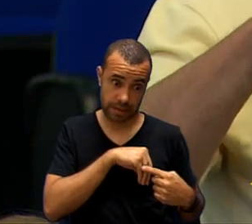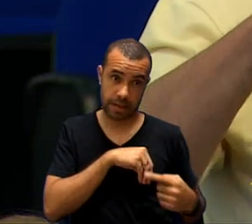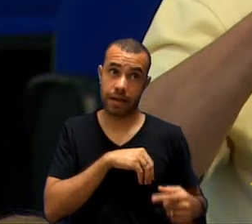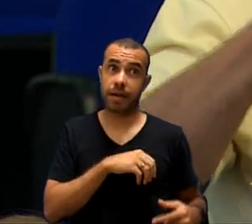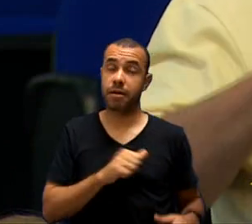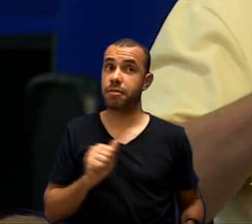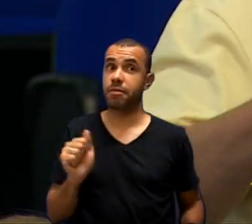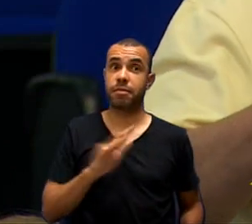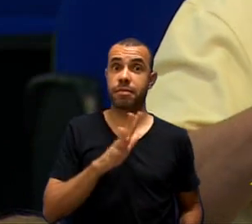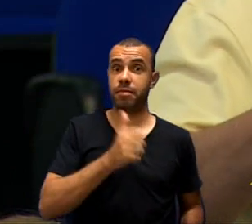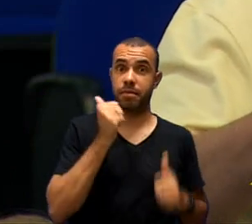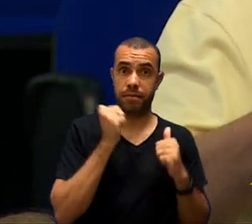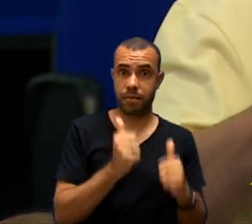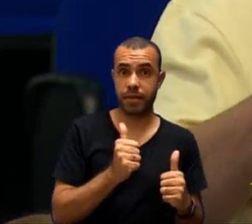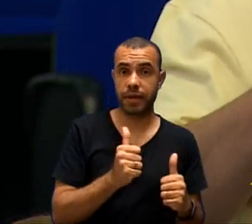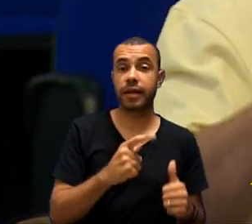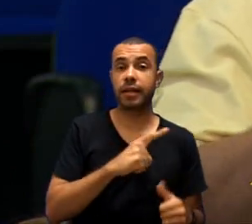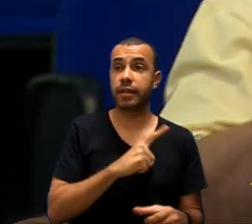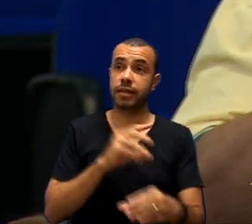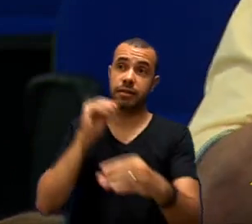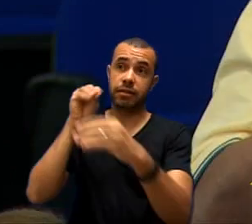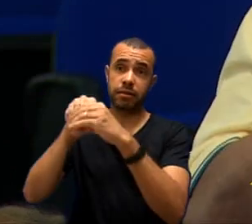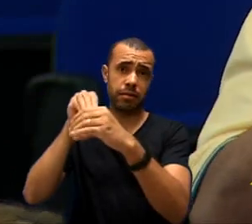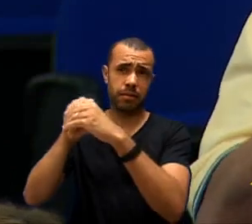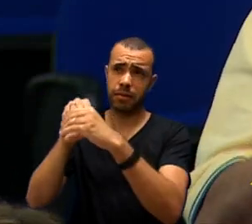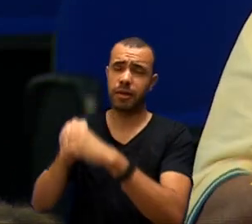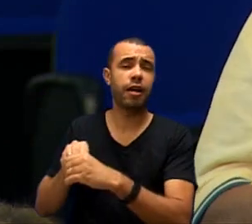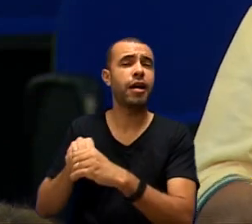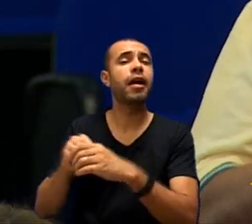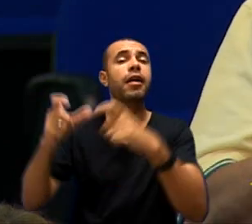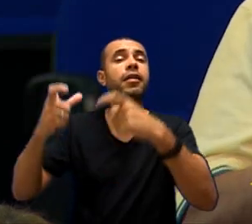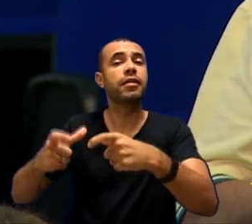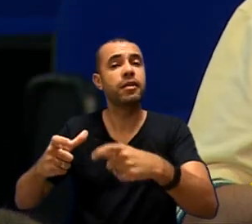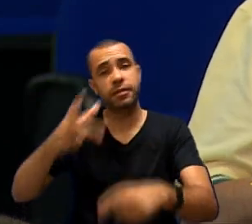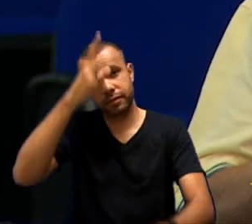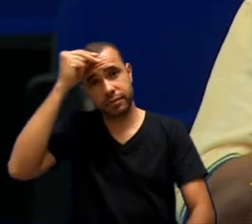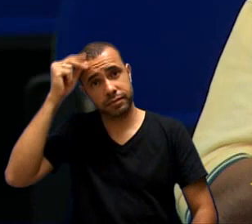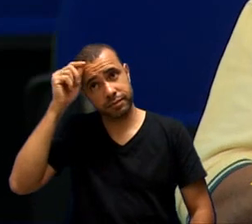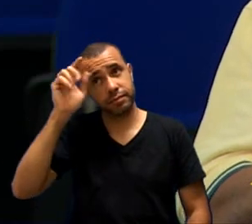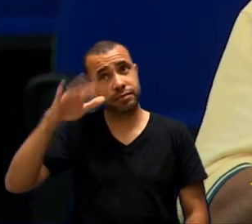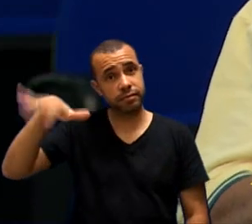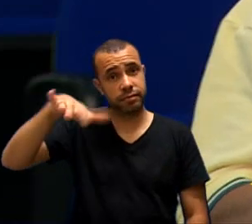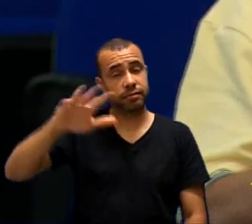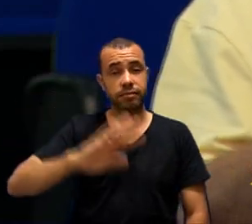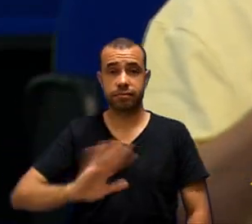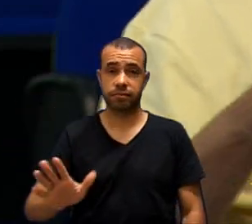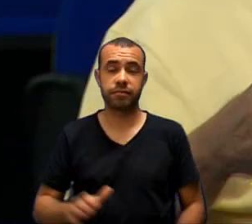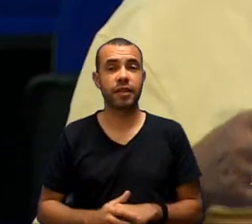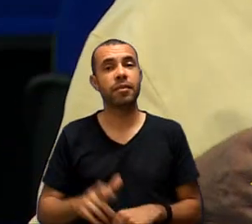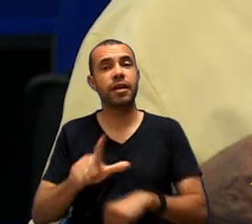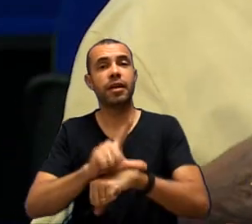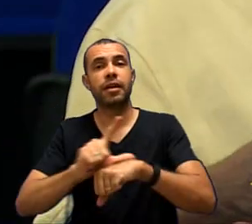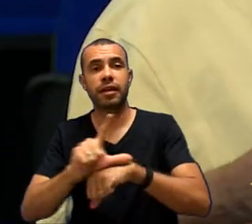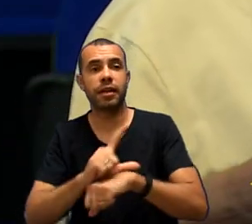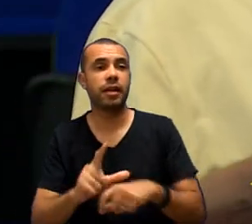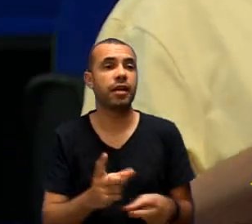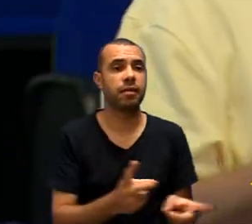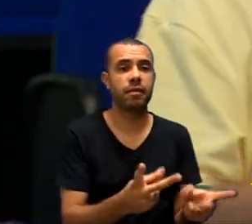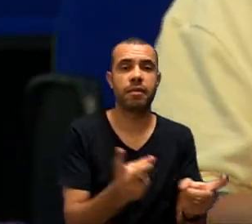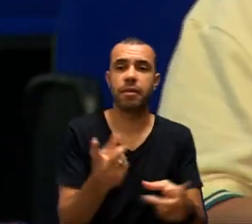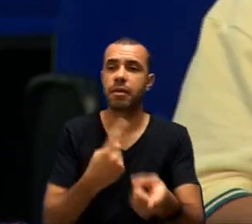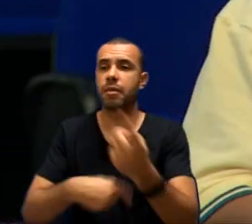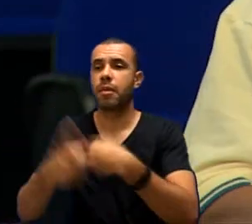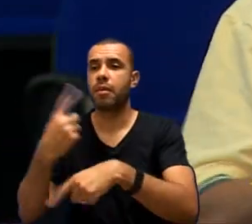Isso é um fato raro. O nosso desenvolvimento de renda está sendo feito mais em cima de comércio do que indústria.